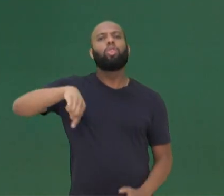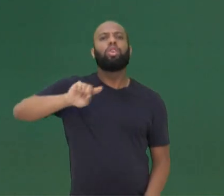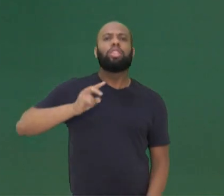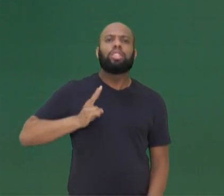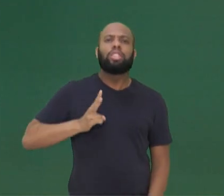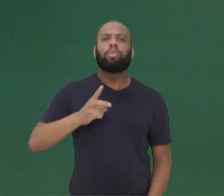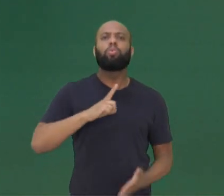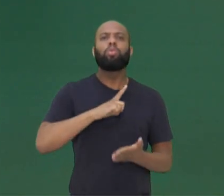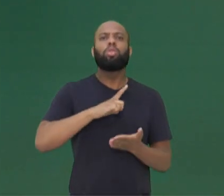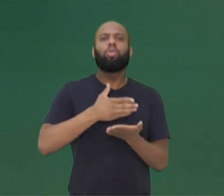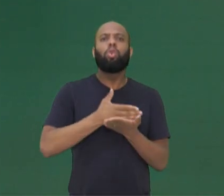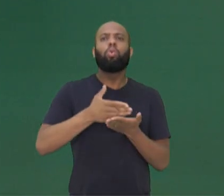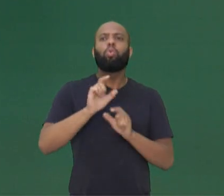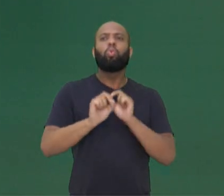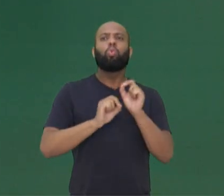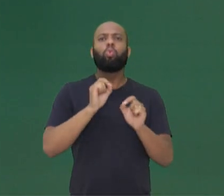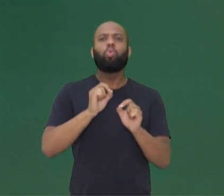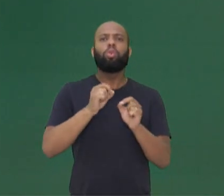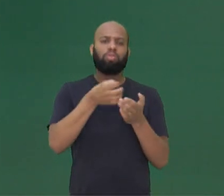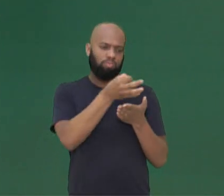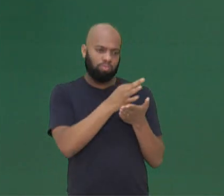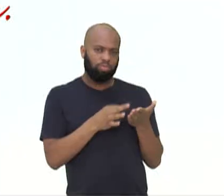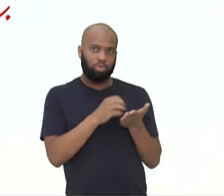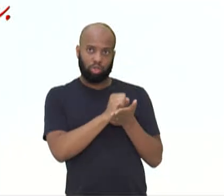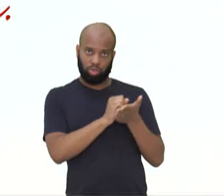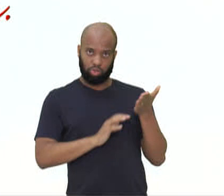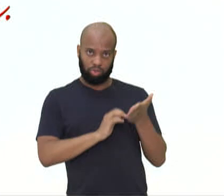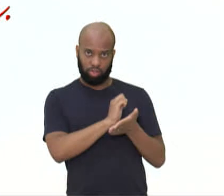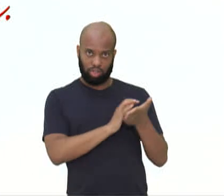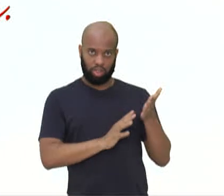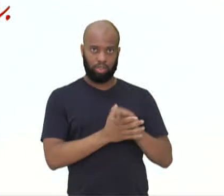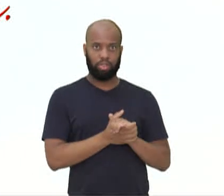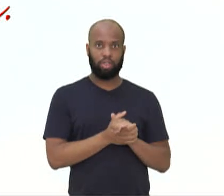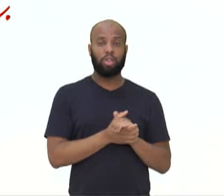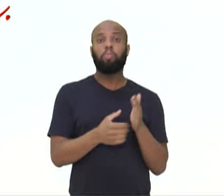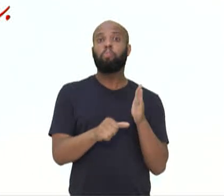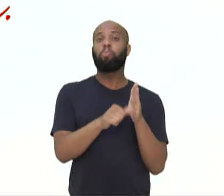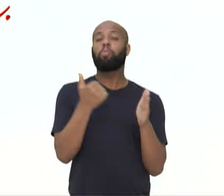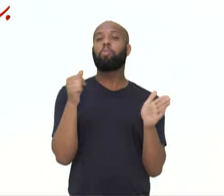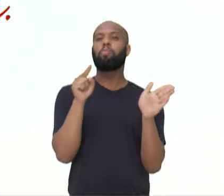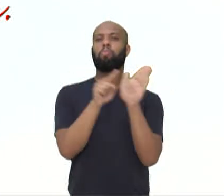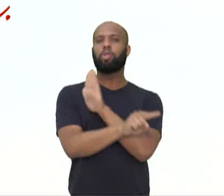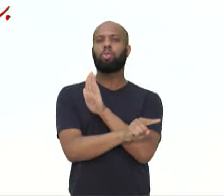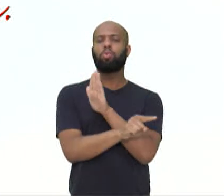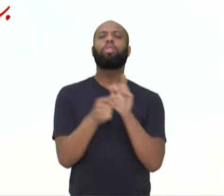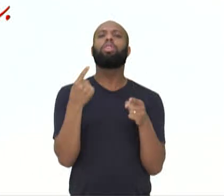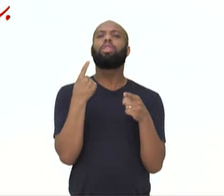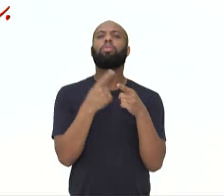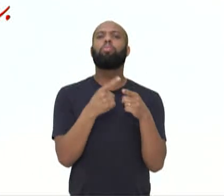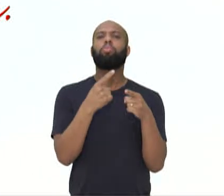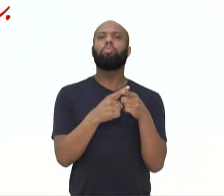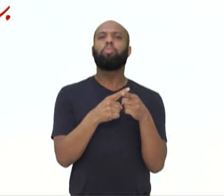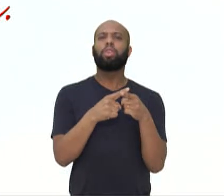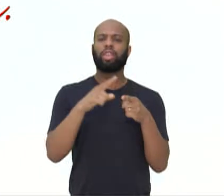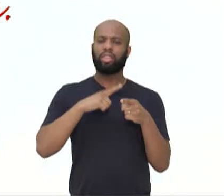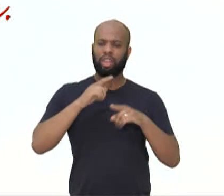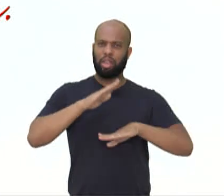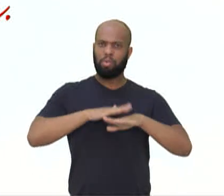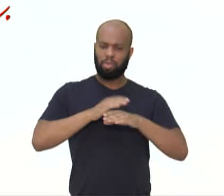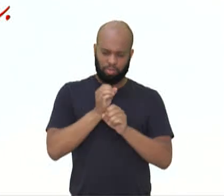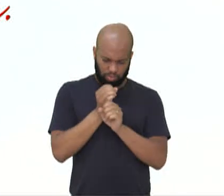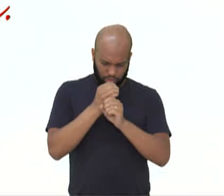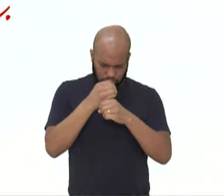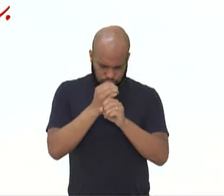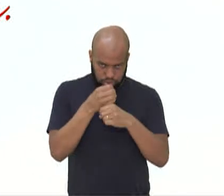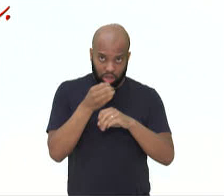começa com a correção de exercícios. Primeira pergunta. Por que ampliar o acesso a